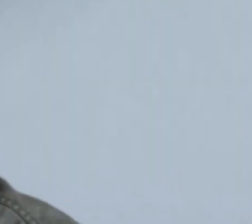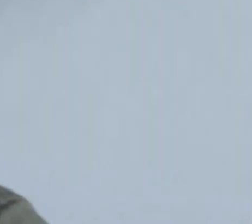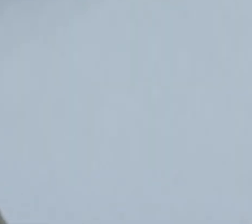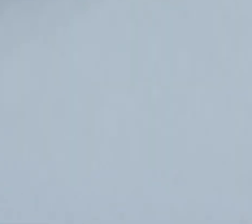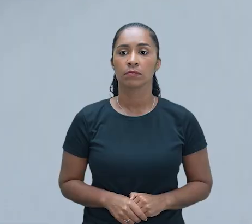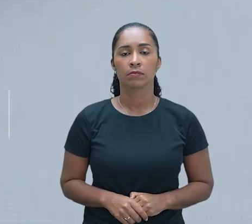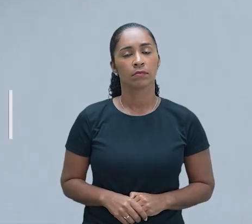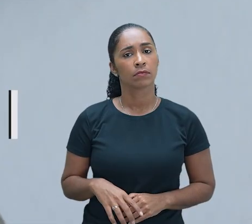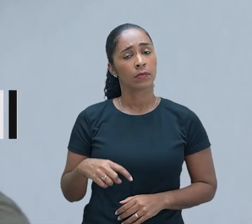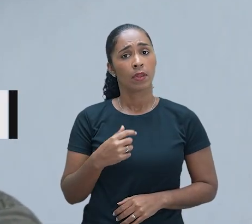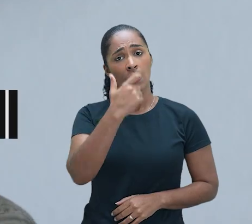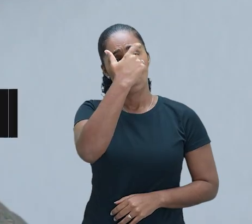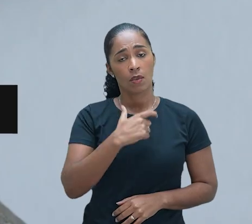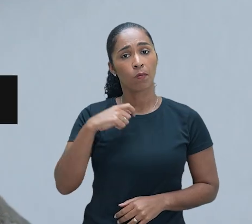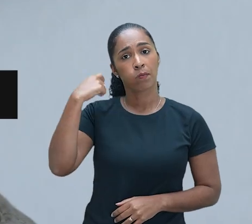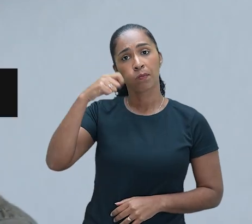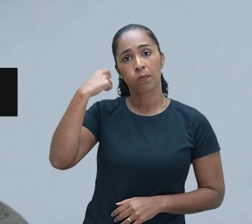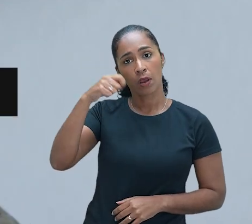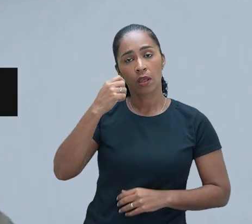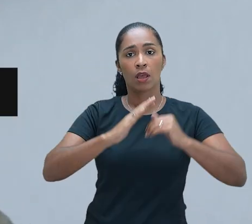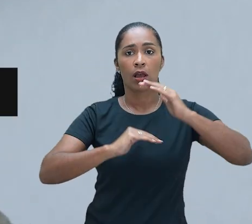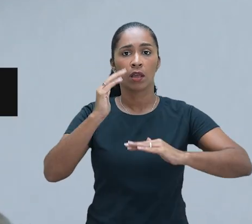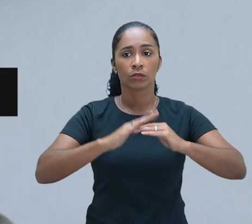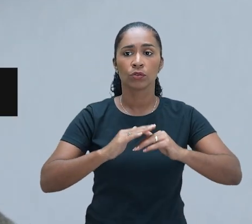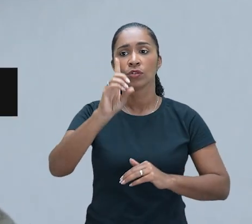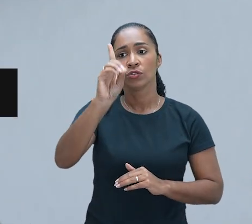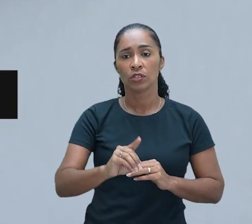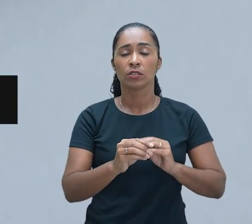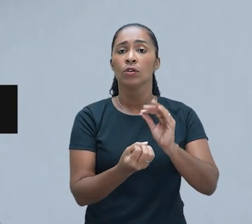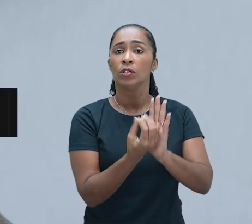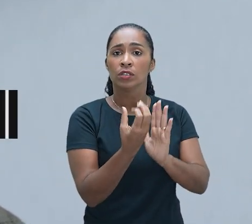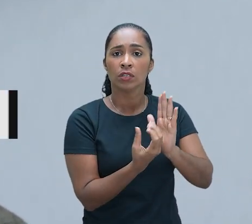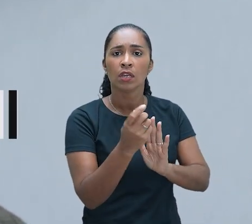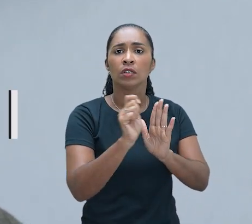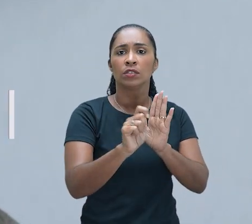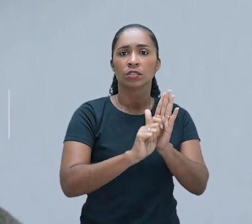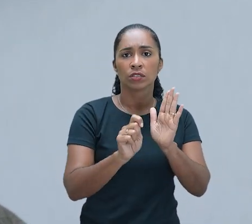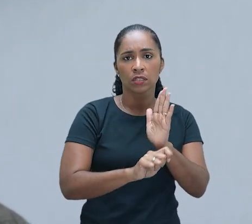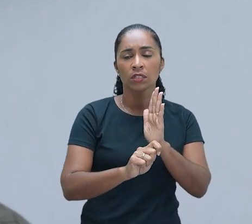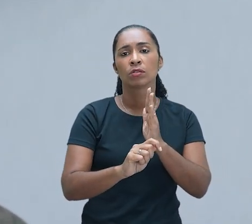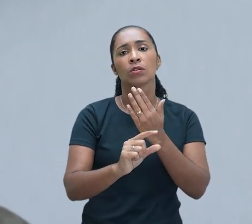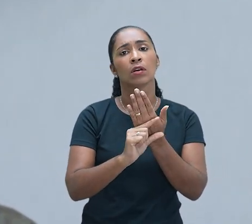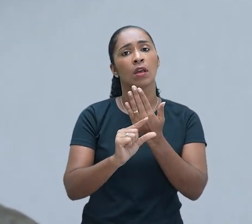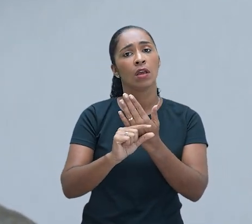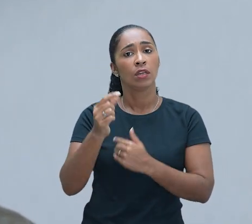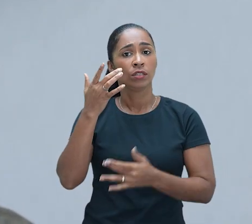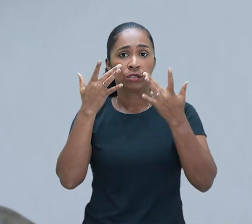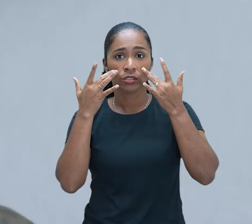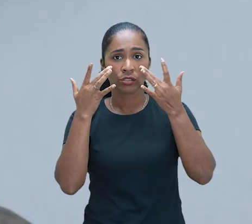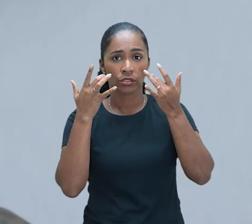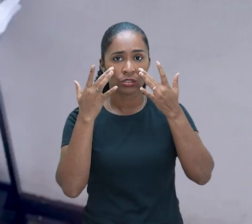Bom, eu sou Vinícius Piedade, sou ator, diretor, escritor, produtor de teatro, sobretudo de